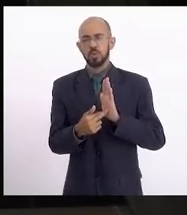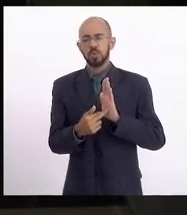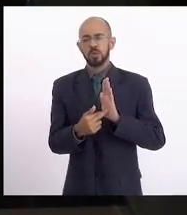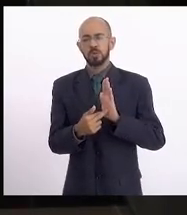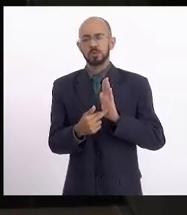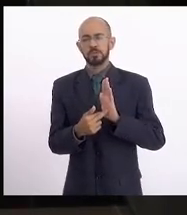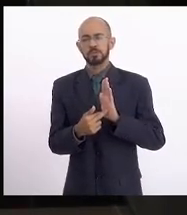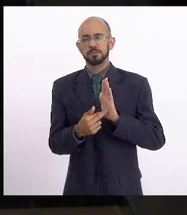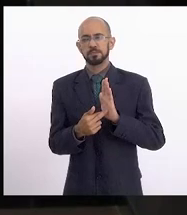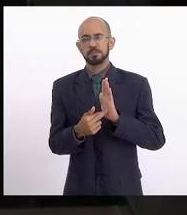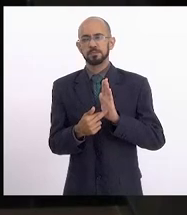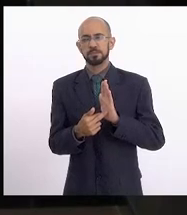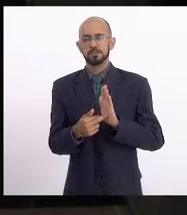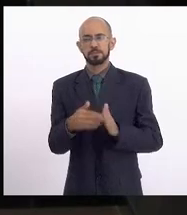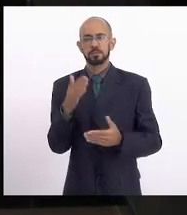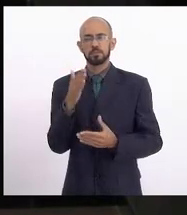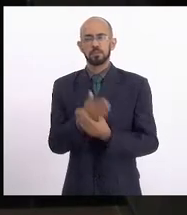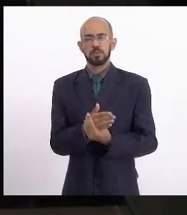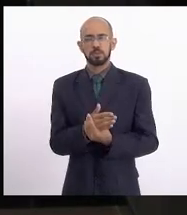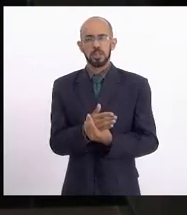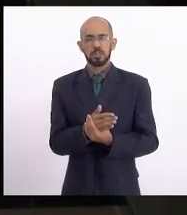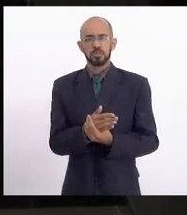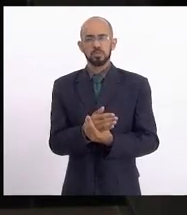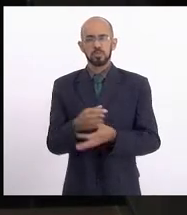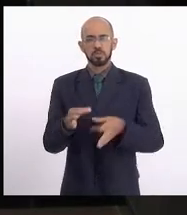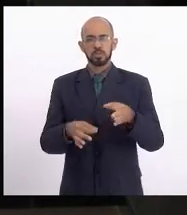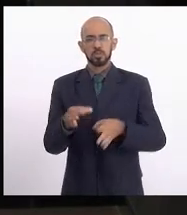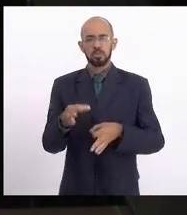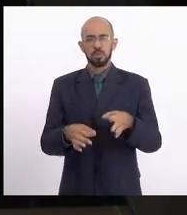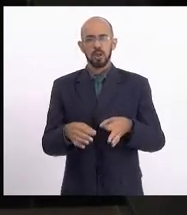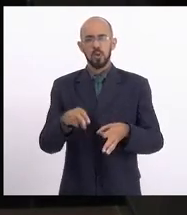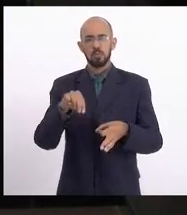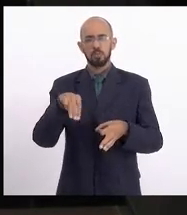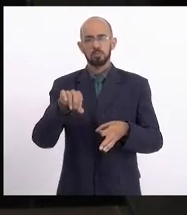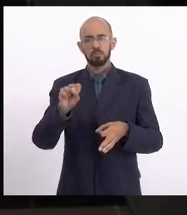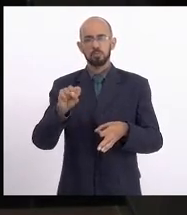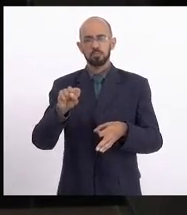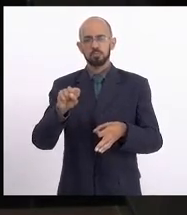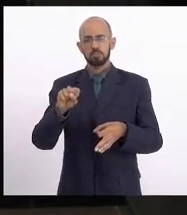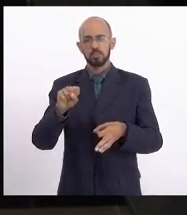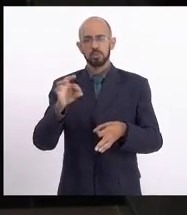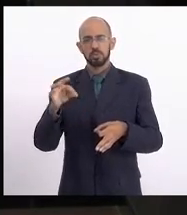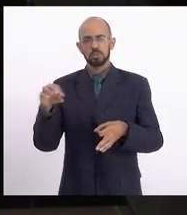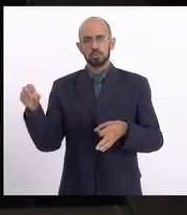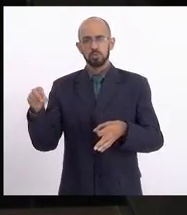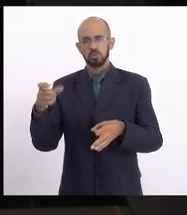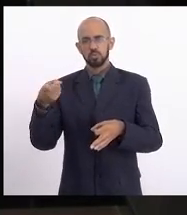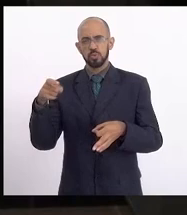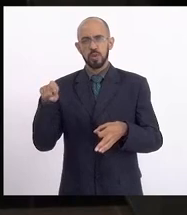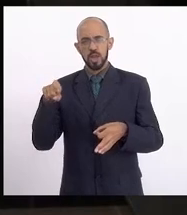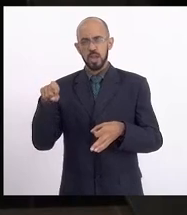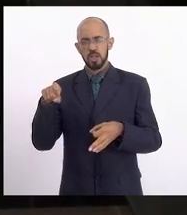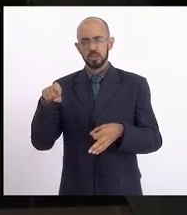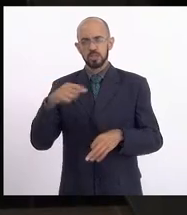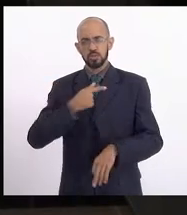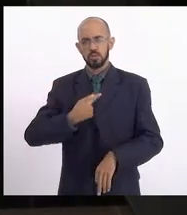no processo do Tribunal Misto da cassação do ex-governador Wilson